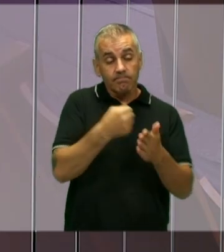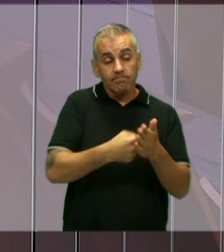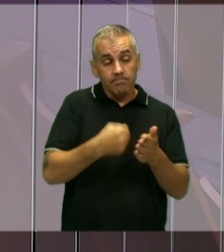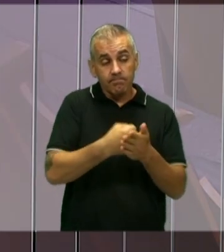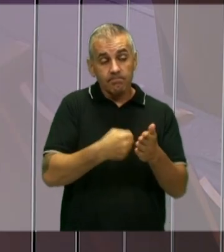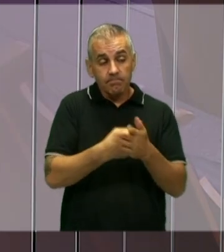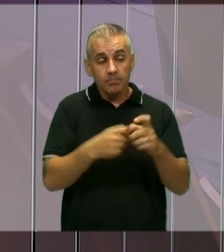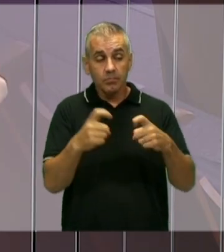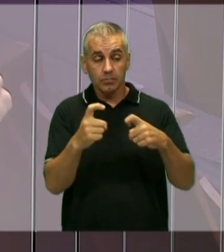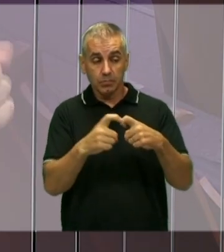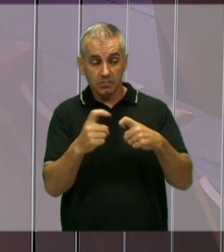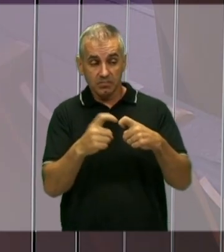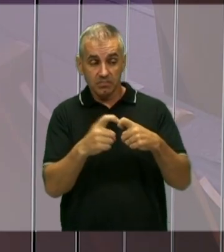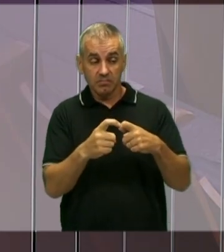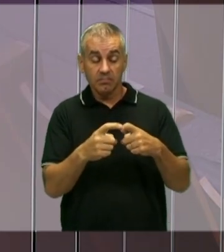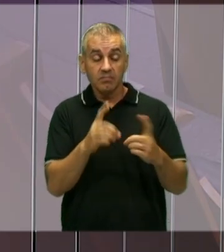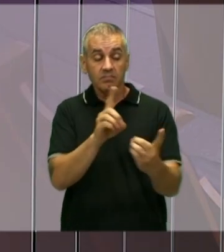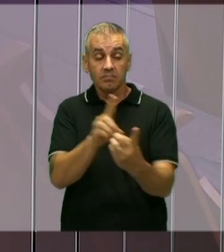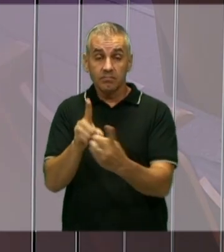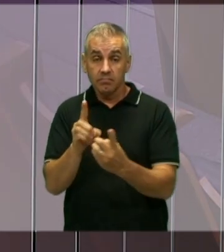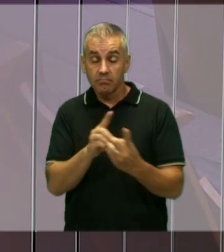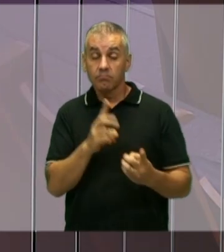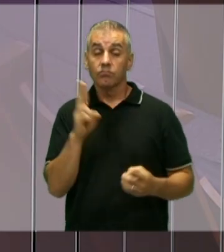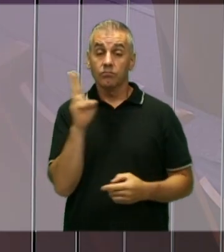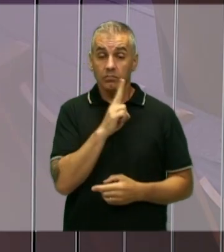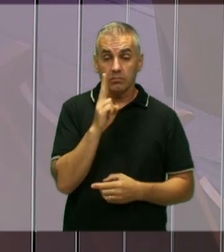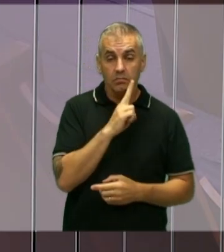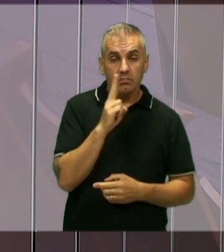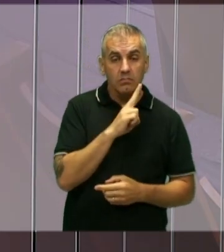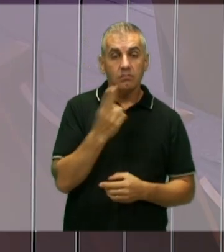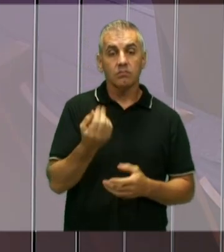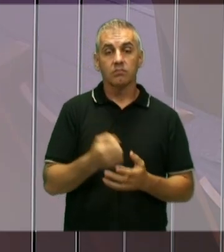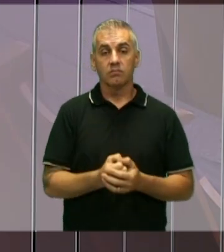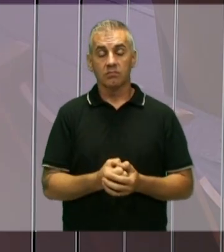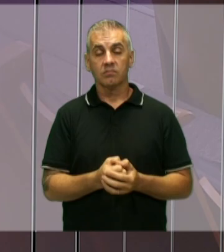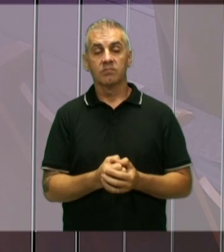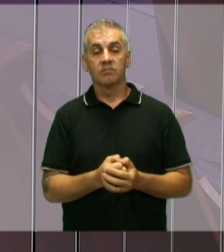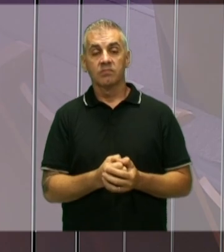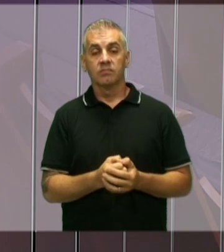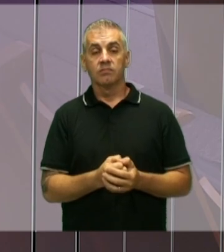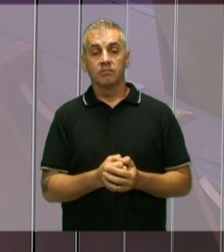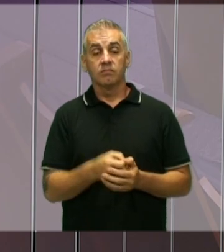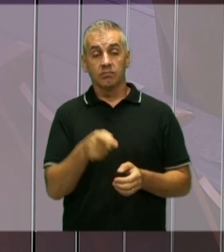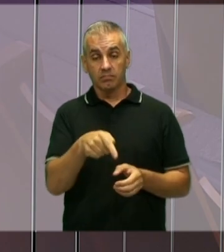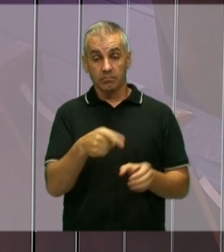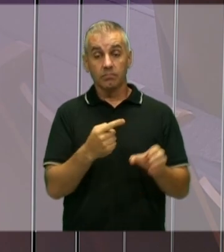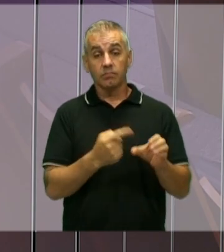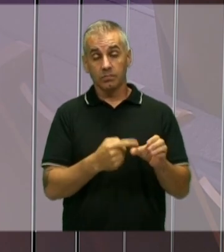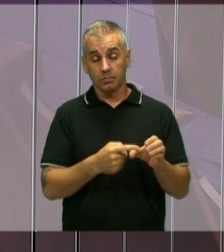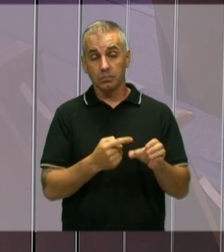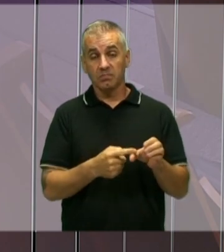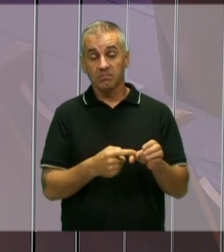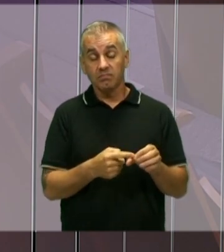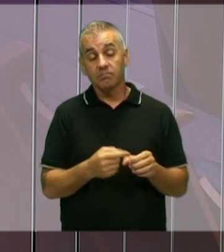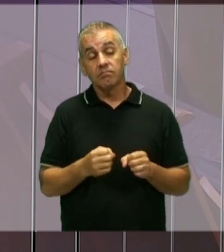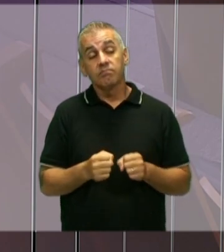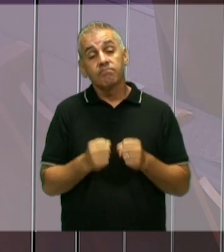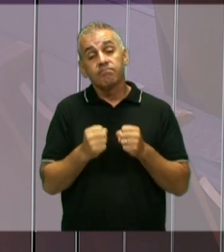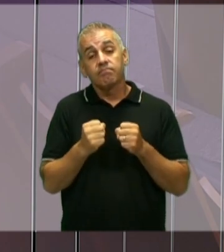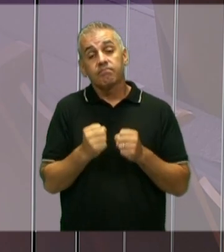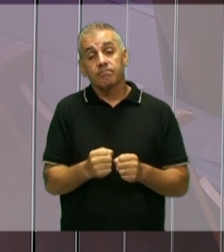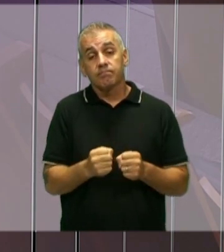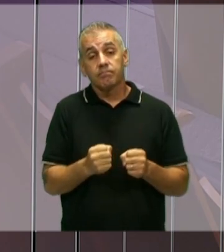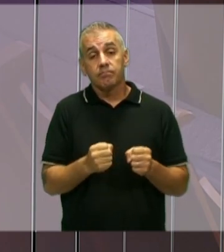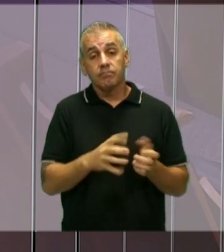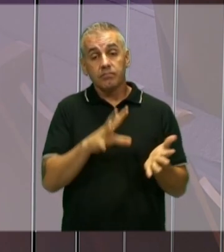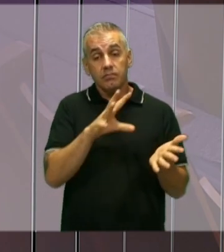nas salas de emergência das unidades de pronto atendimento do município, que eles possuam esse